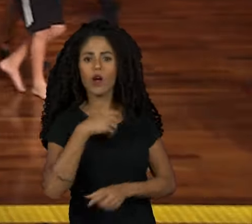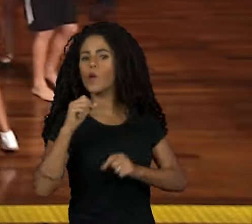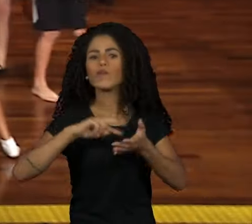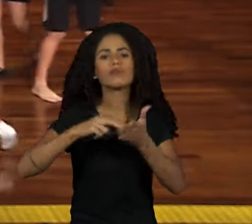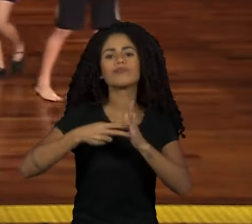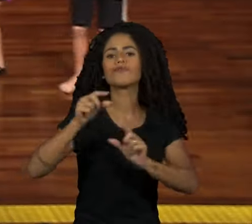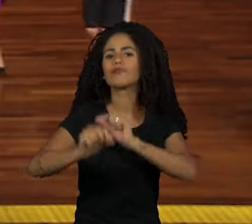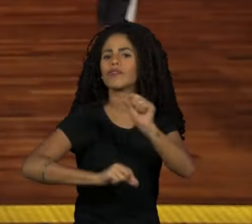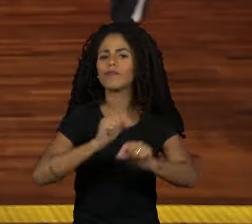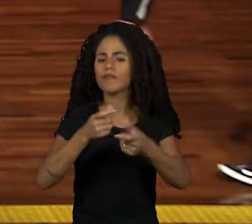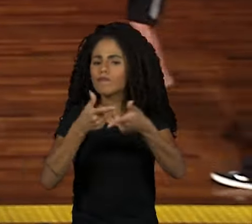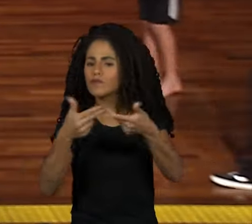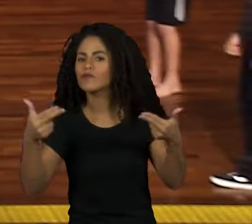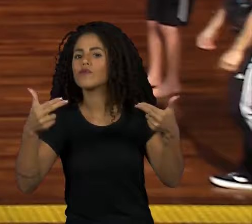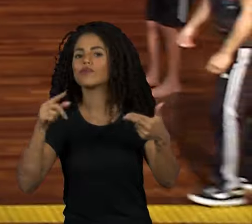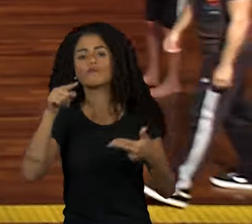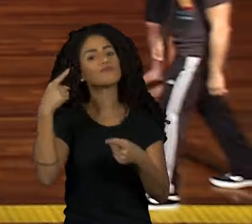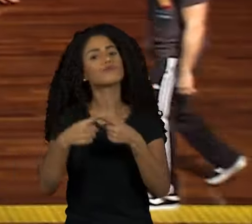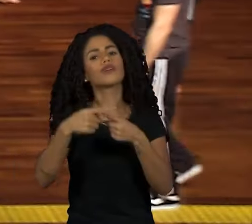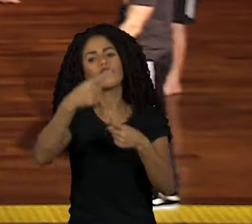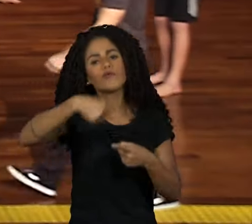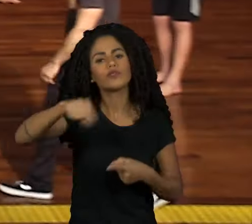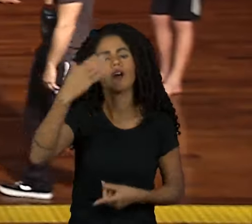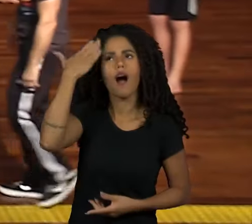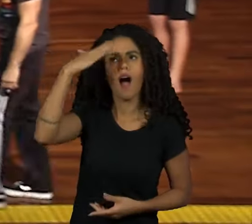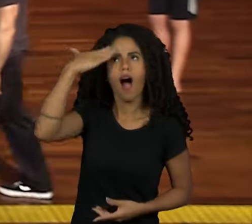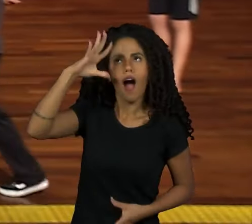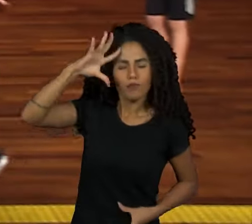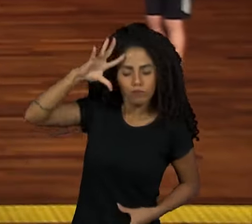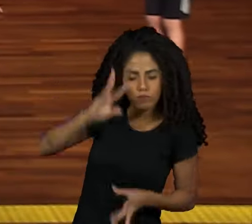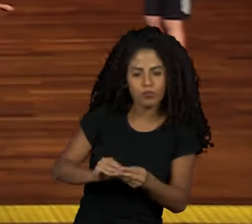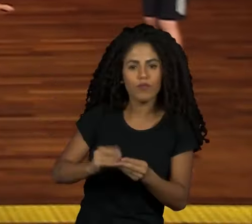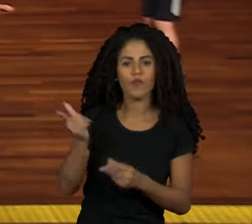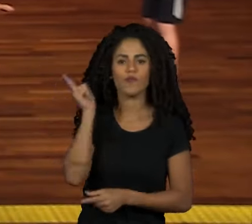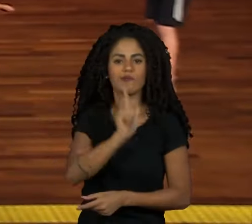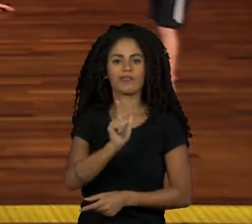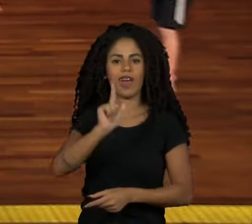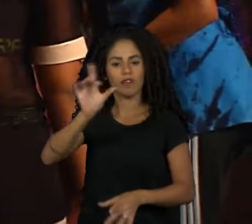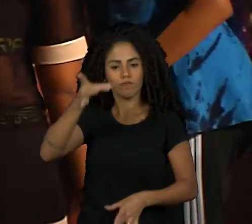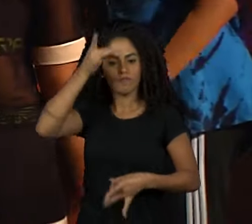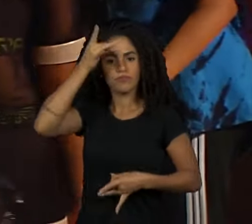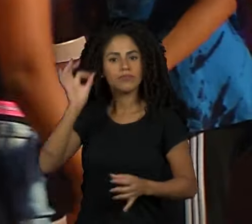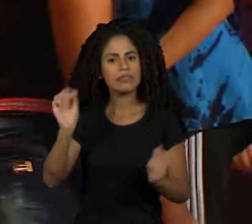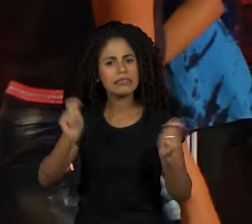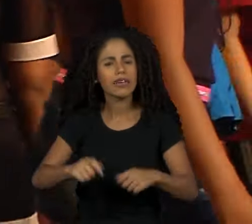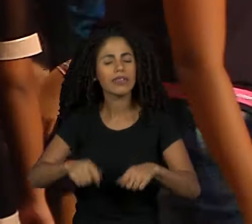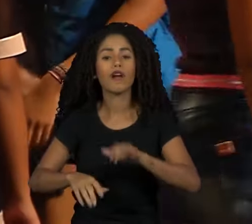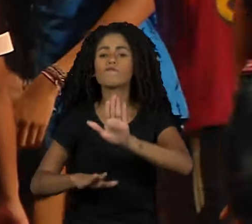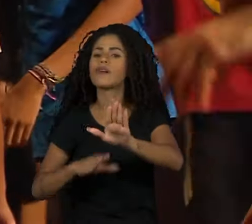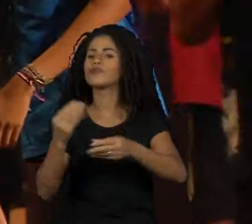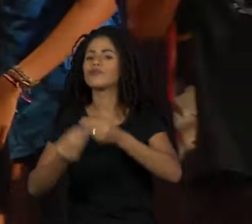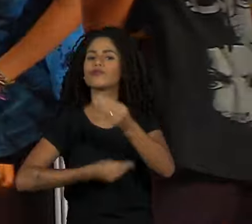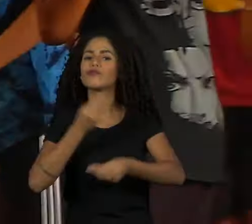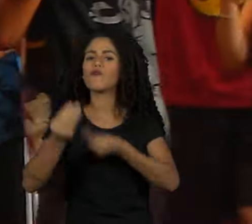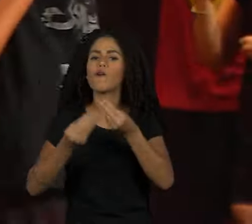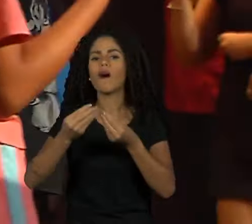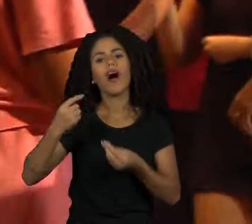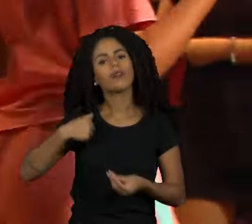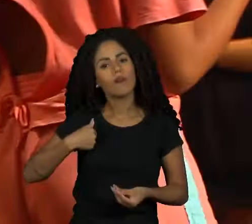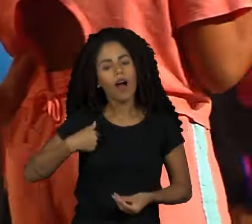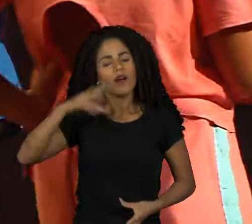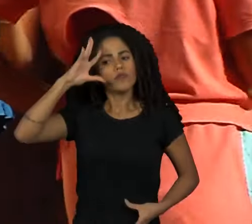significa alguma coisa porque você interpreta essas sensações. Não à toa usamos